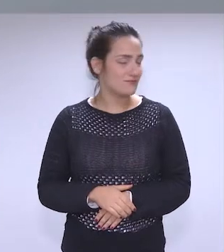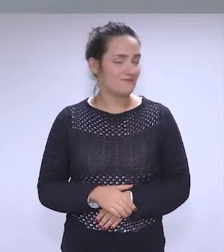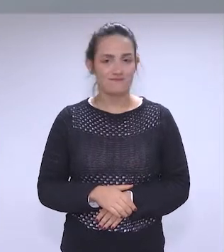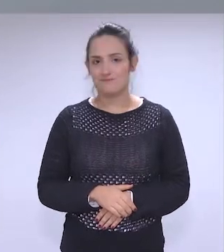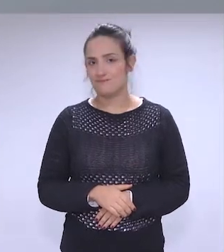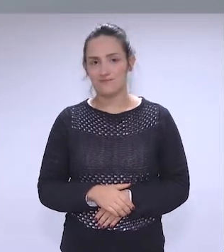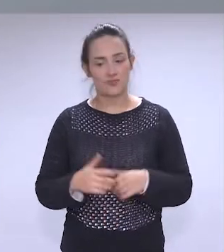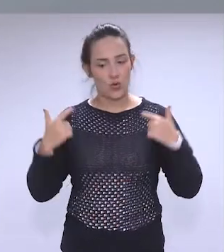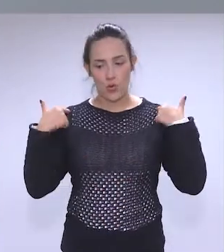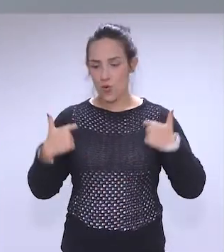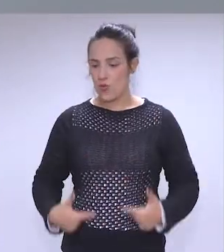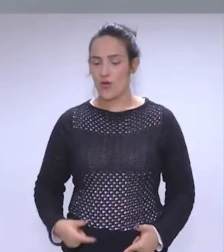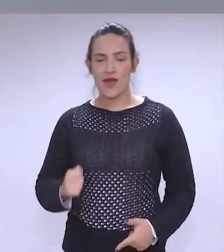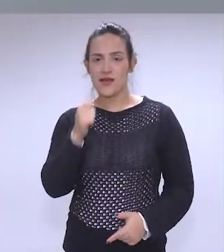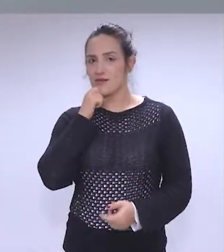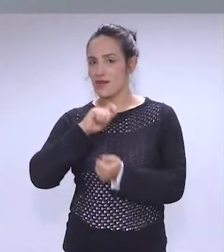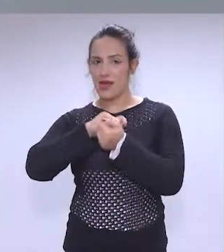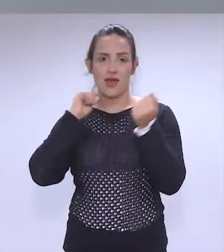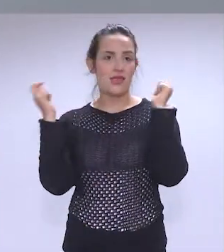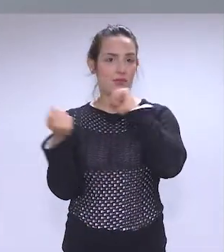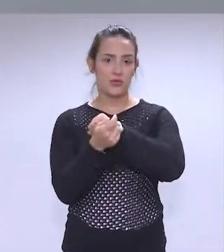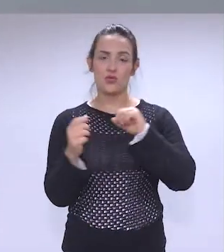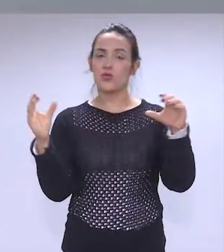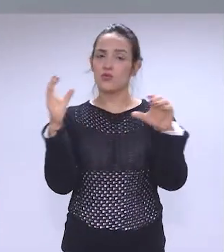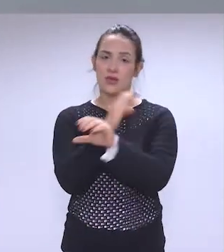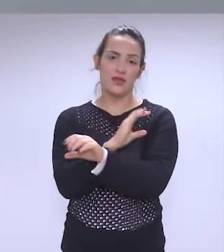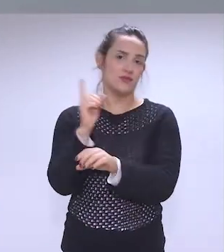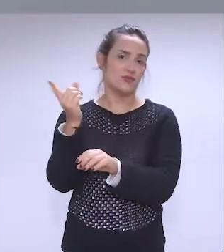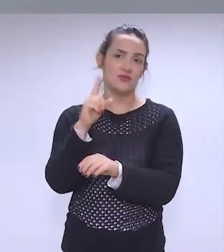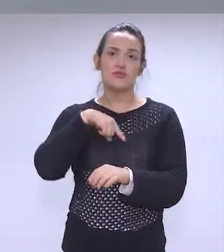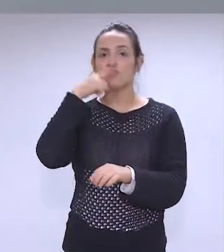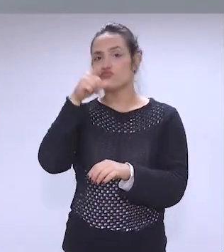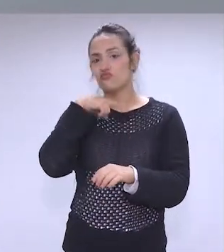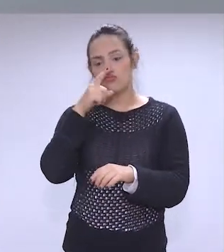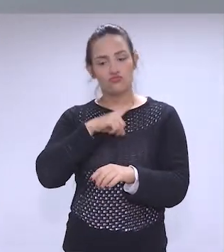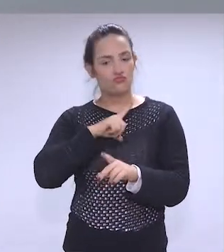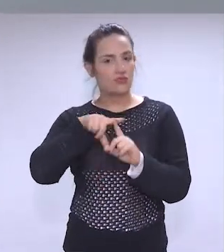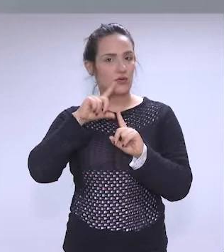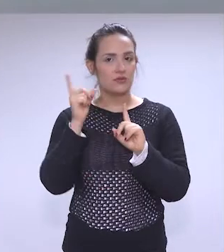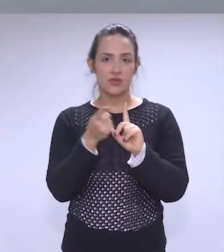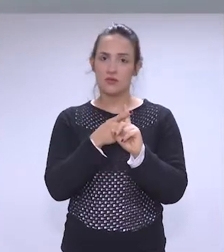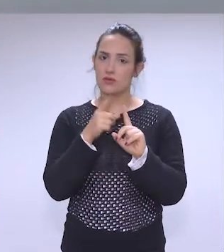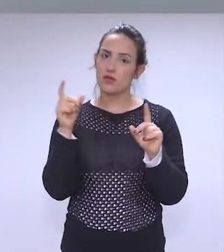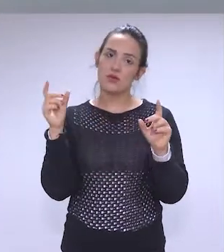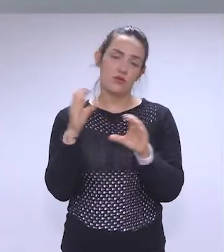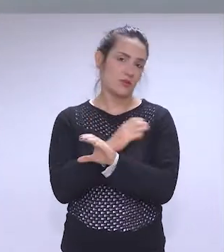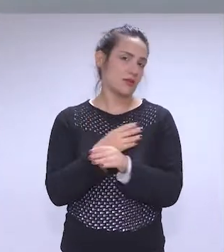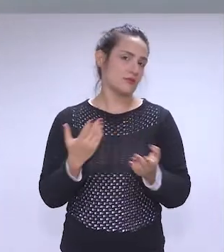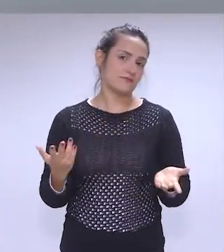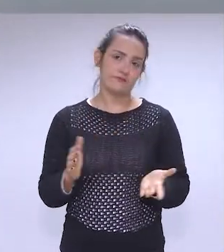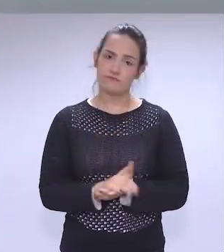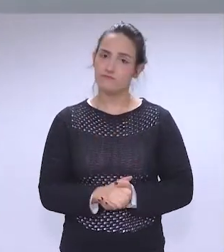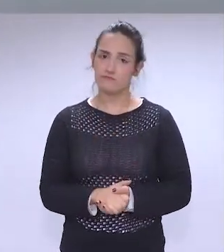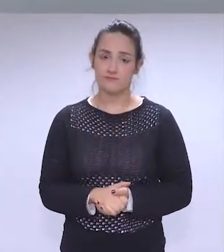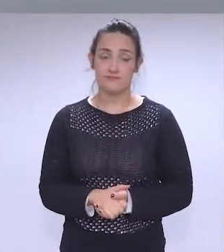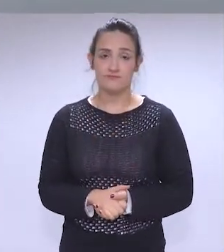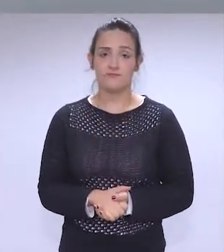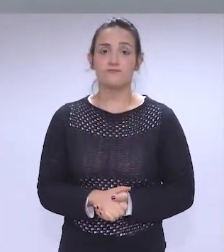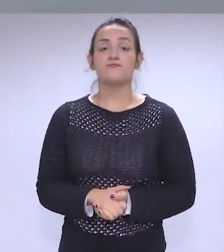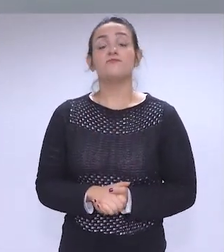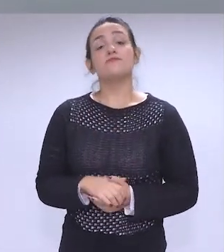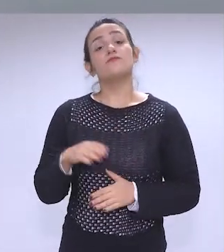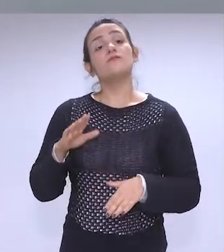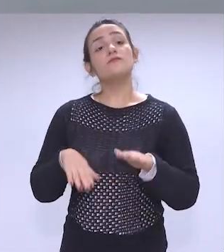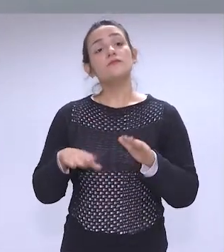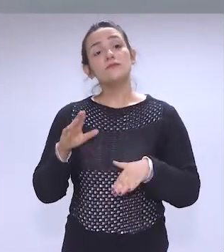engravidar não significa que o corpo dela esteja realmente pronto para receber uma gestação na sua forma plena.